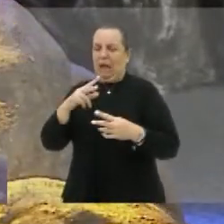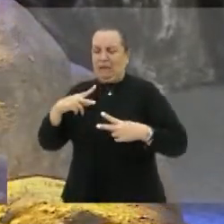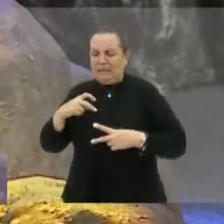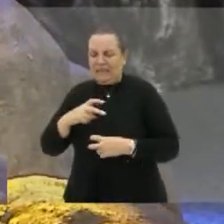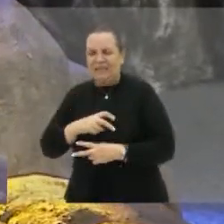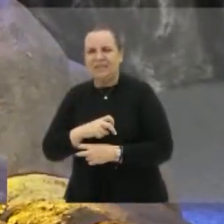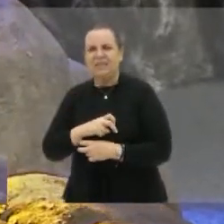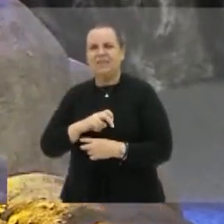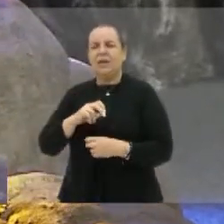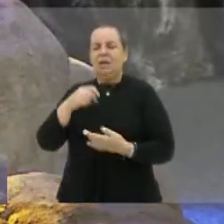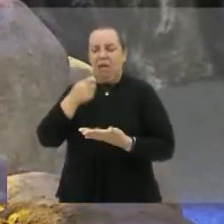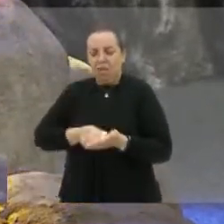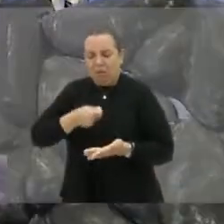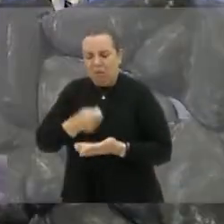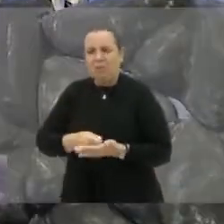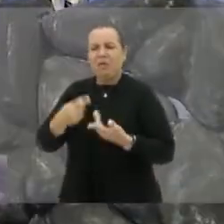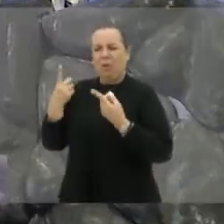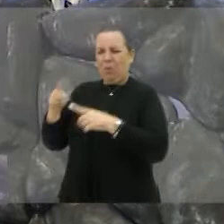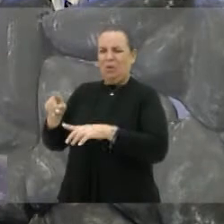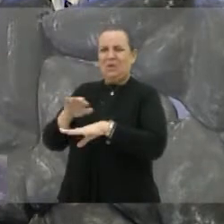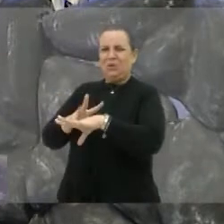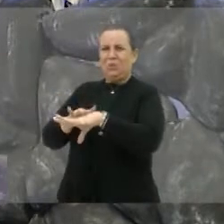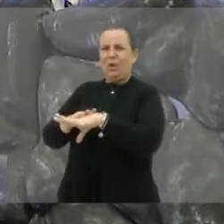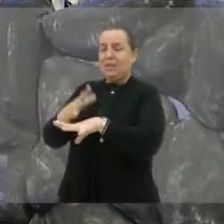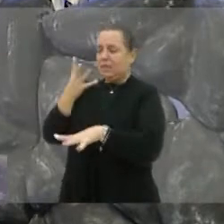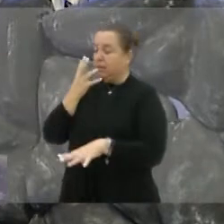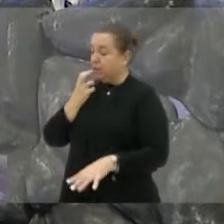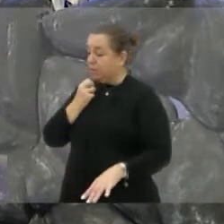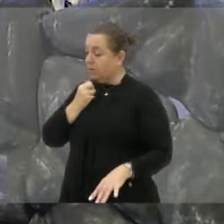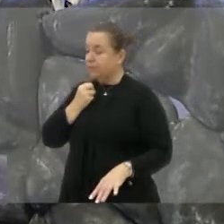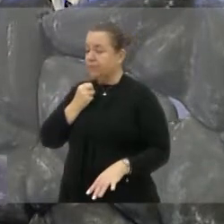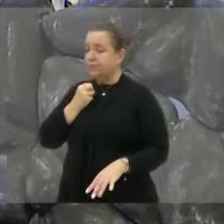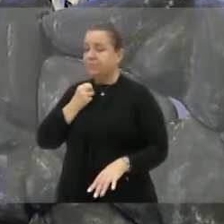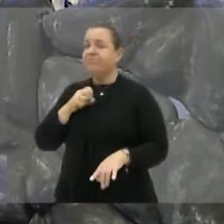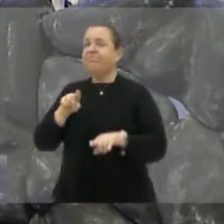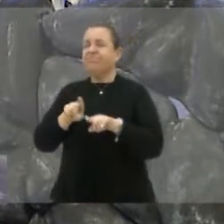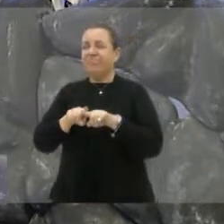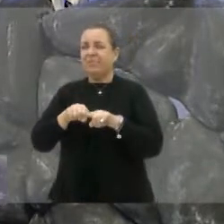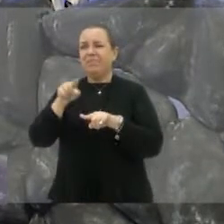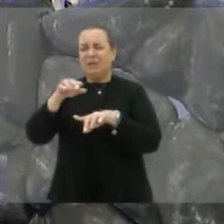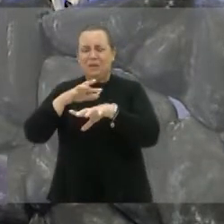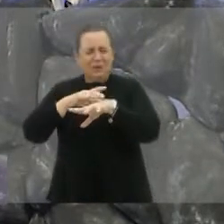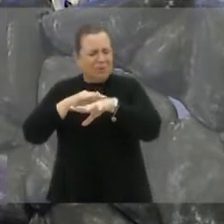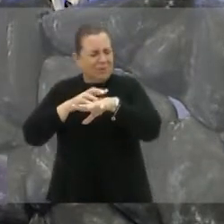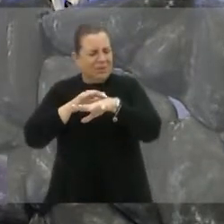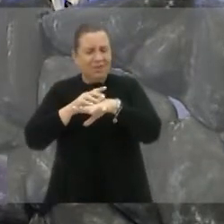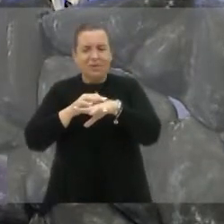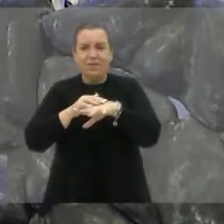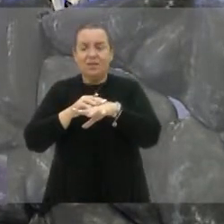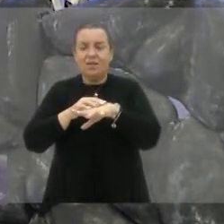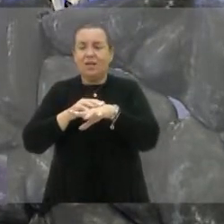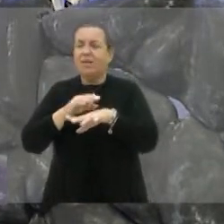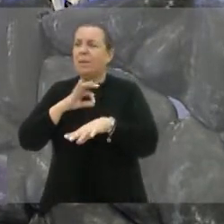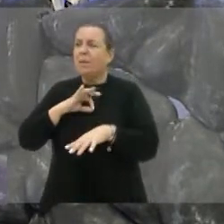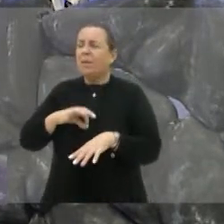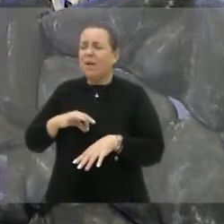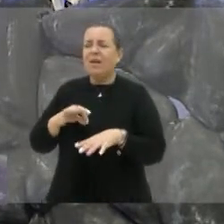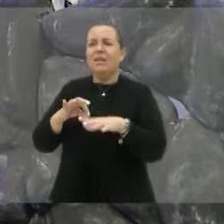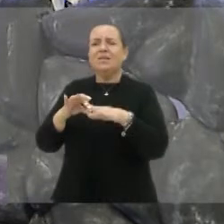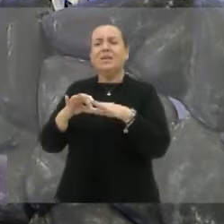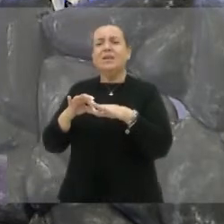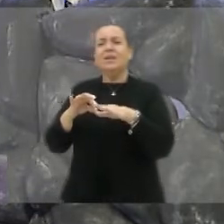luta contra o câncer, na luta contra esta enfermidade. Ô Padre Kleber Leandro,